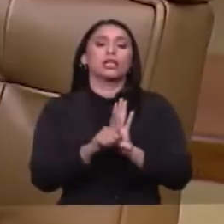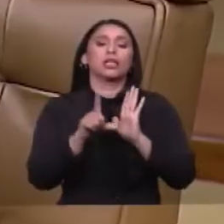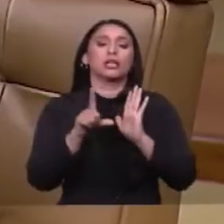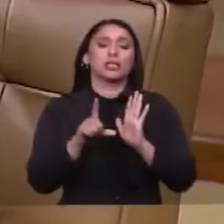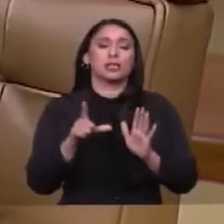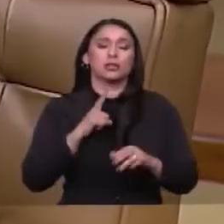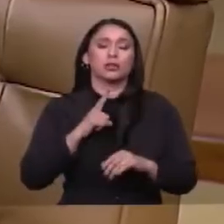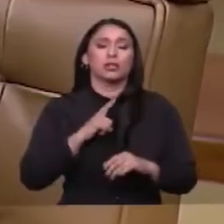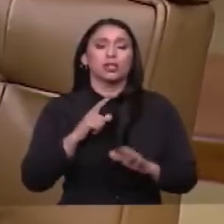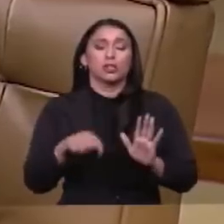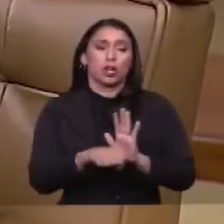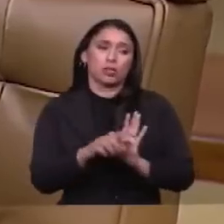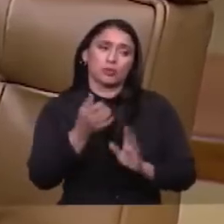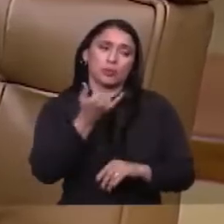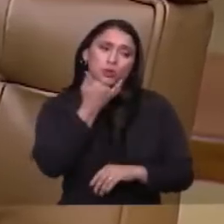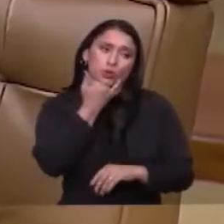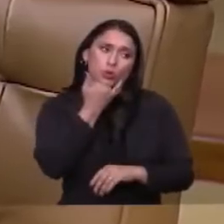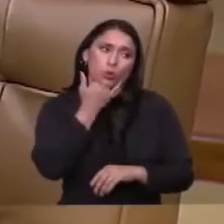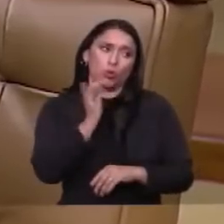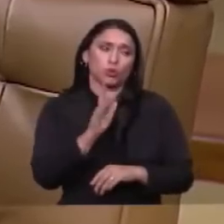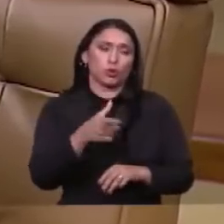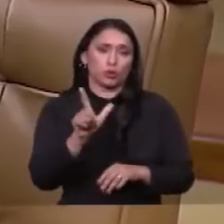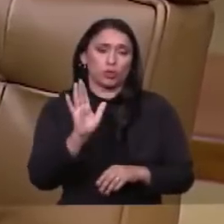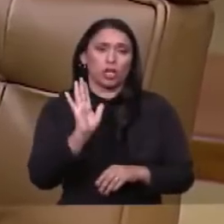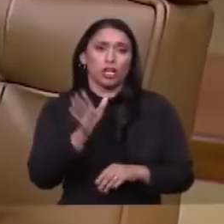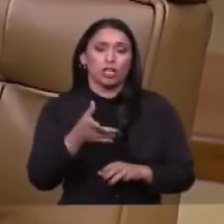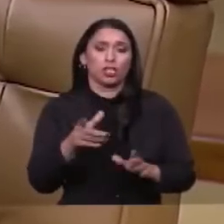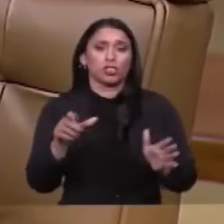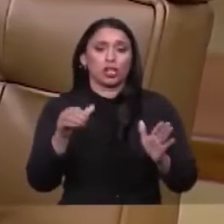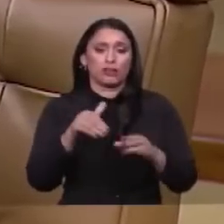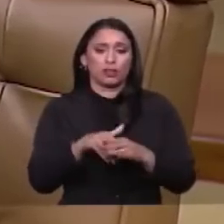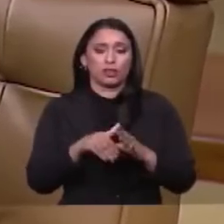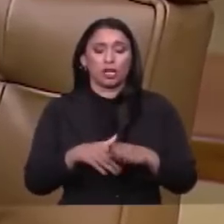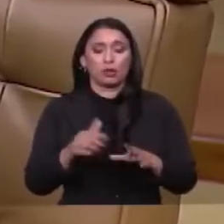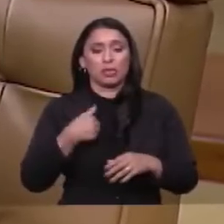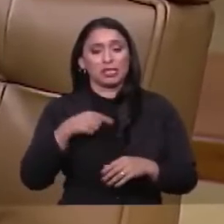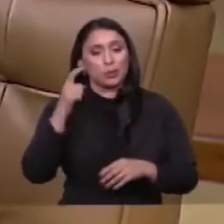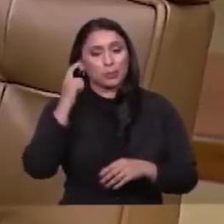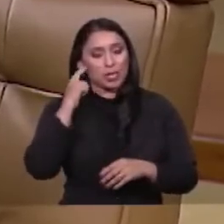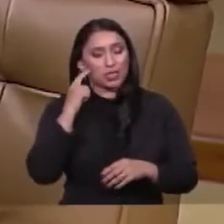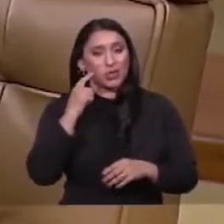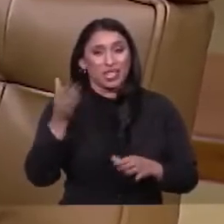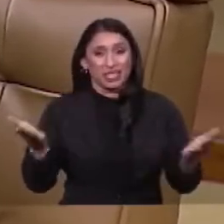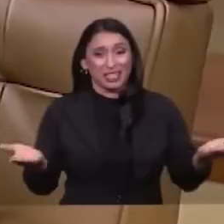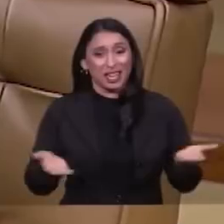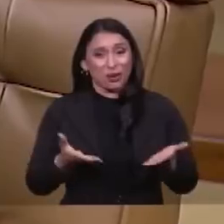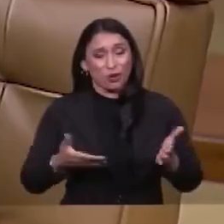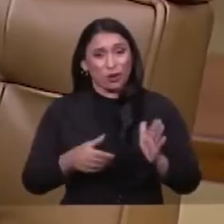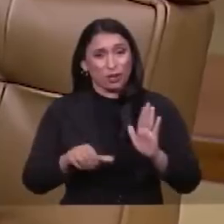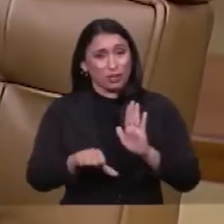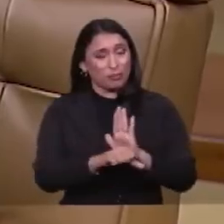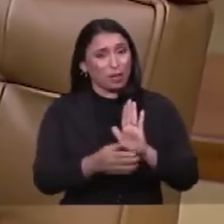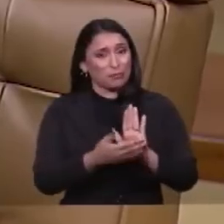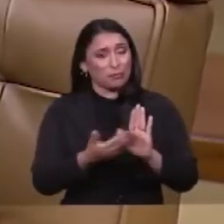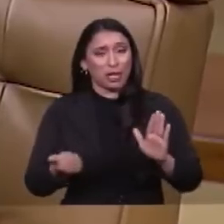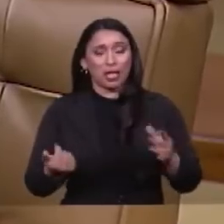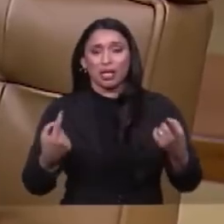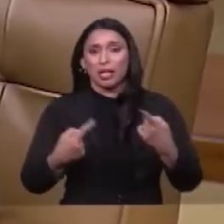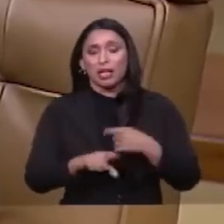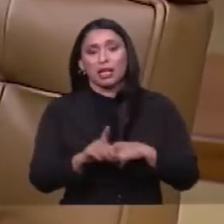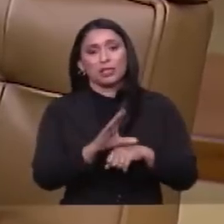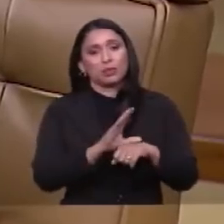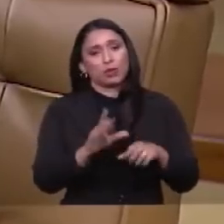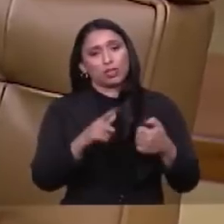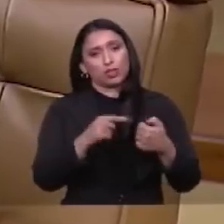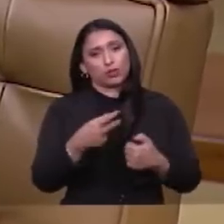pedindo vênia aos eminentes pares que já votaram, não permite, ao menos nesse momento, a declaração de inconstitucionalidade